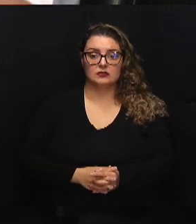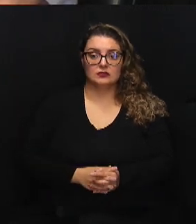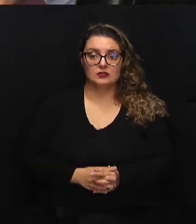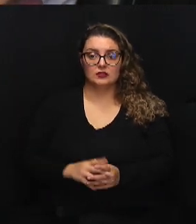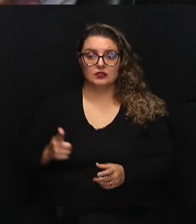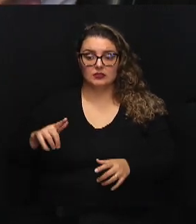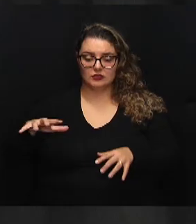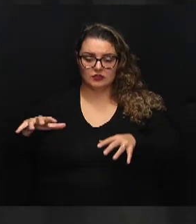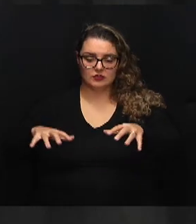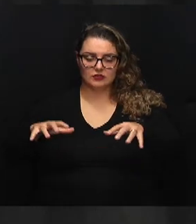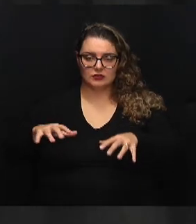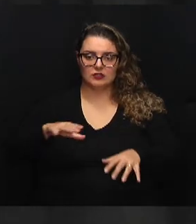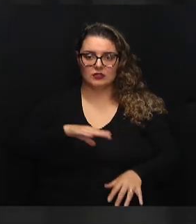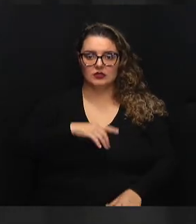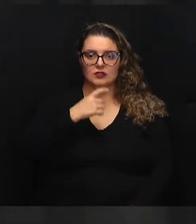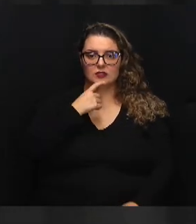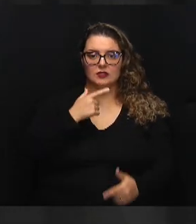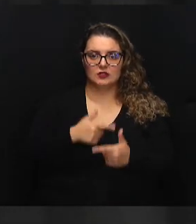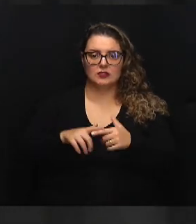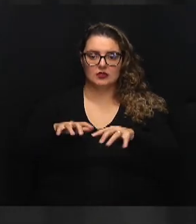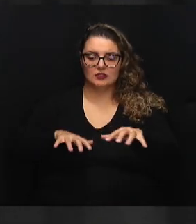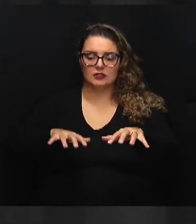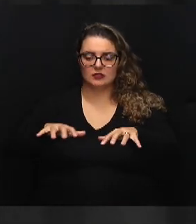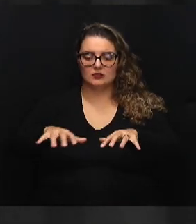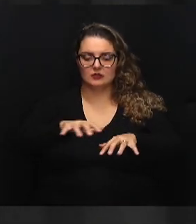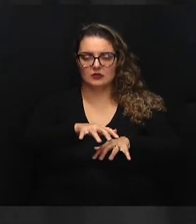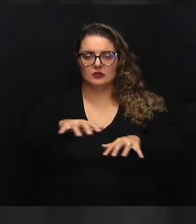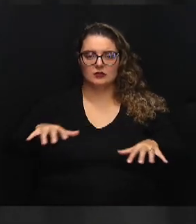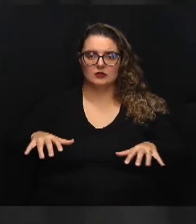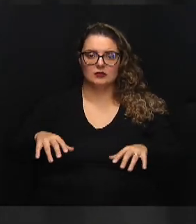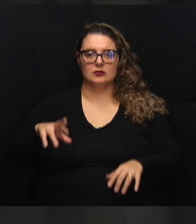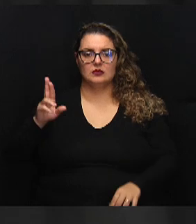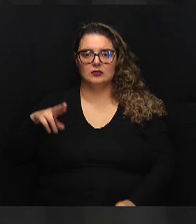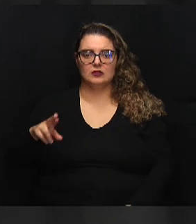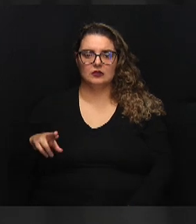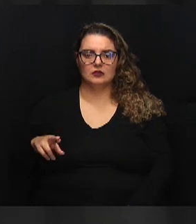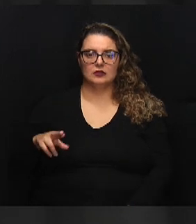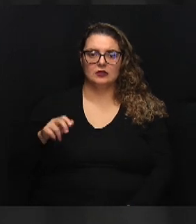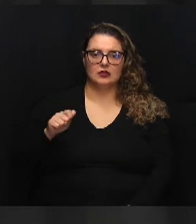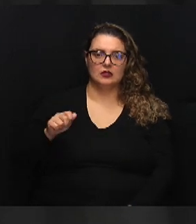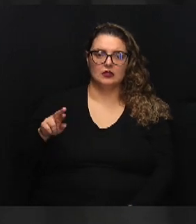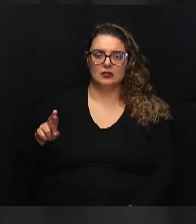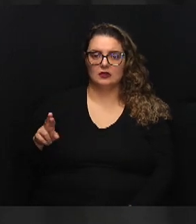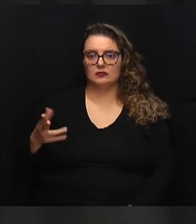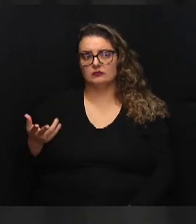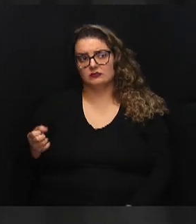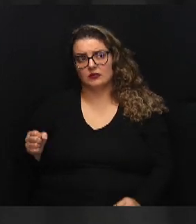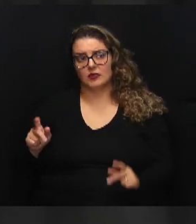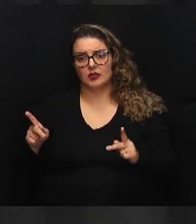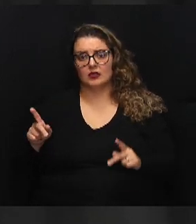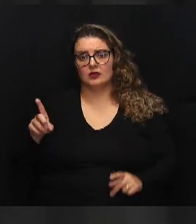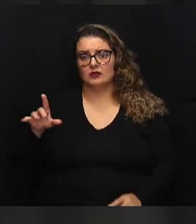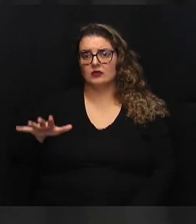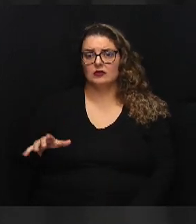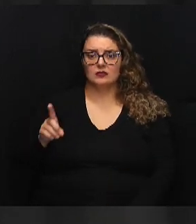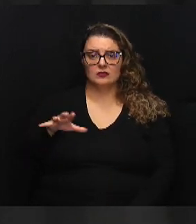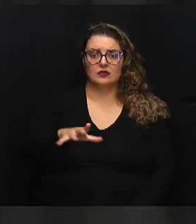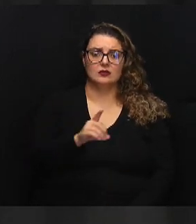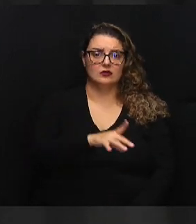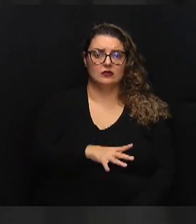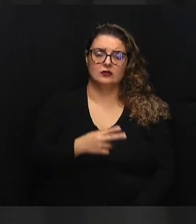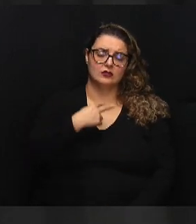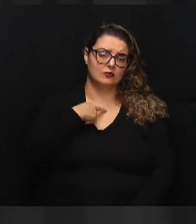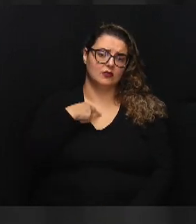geograficamente, Campinas ia ser dividida por conta das AR. AR tudo bem, mas distrito você não pode estar